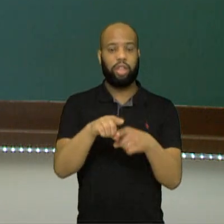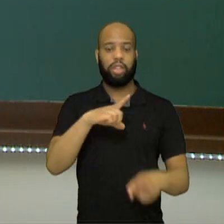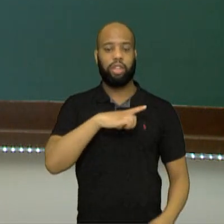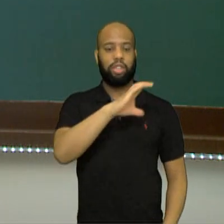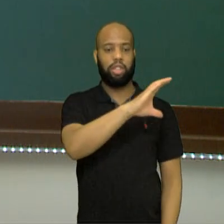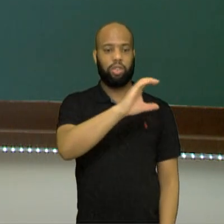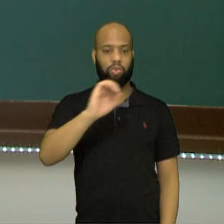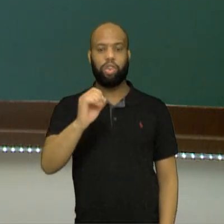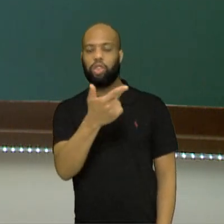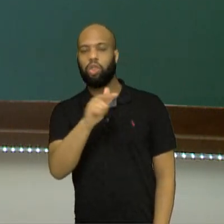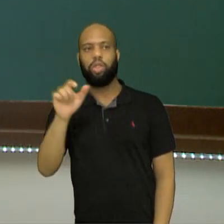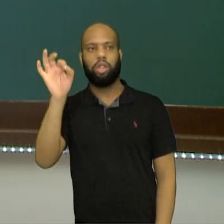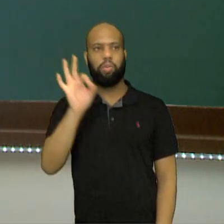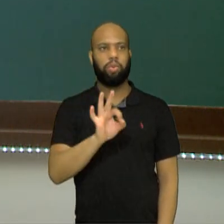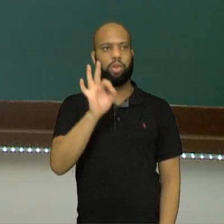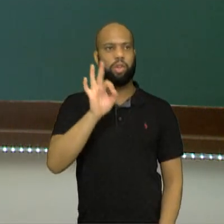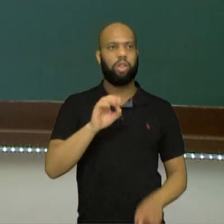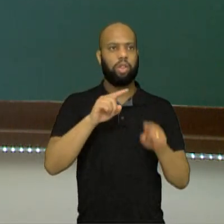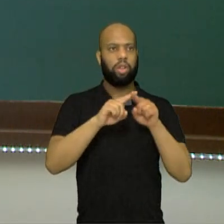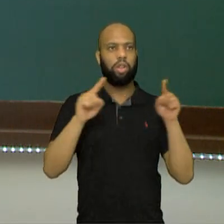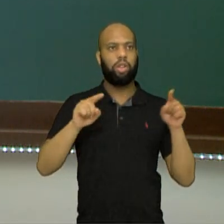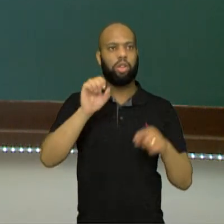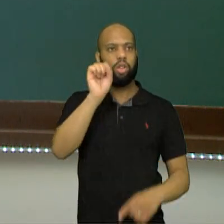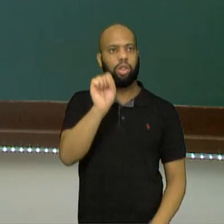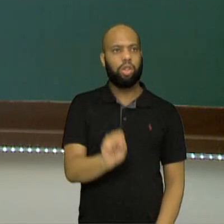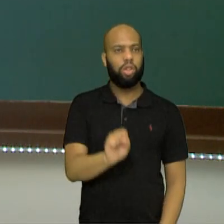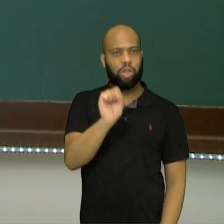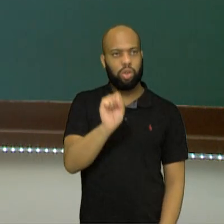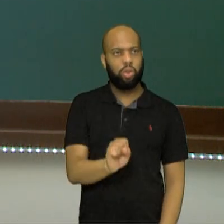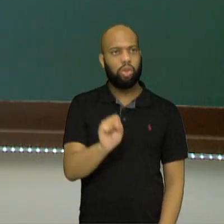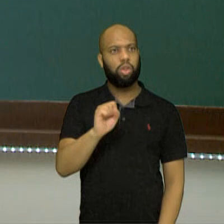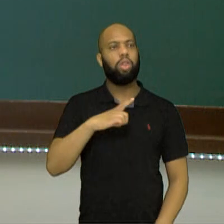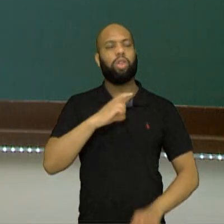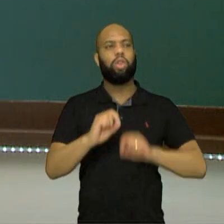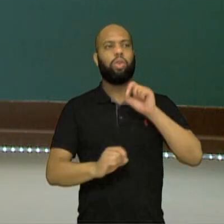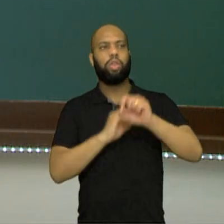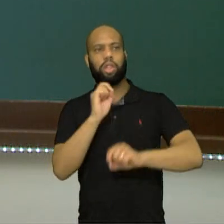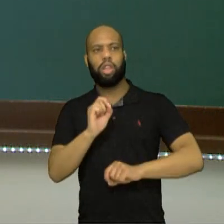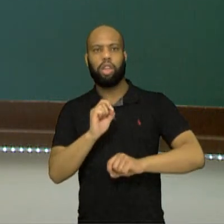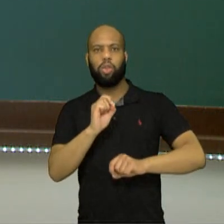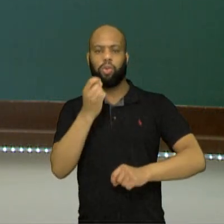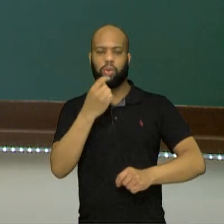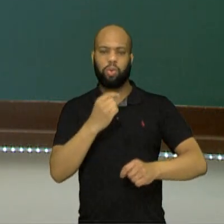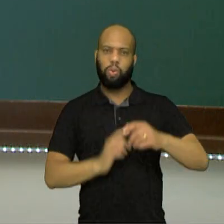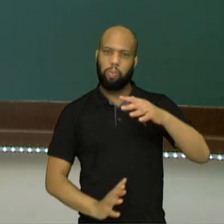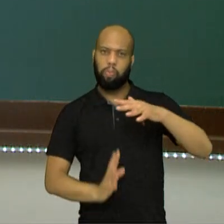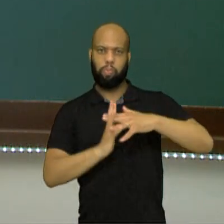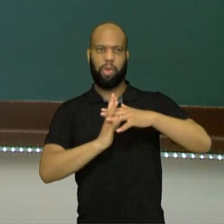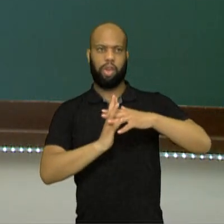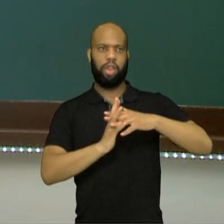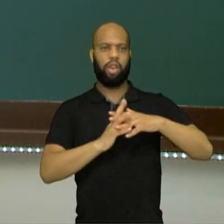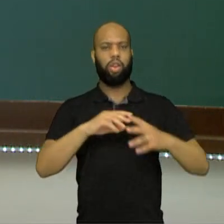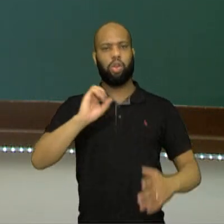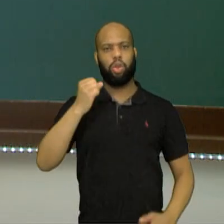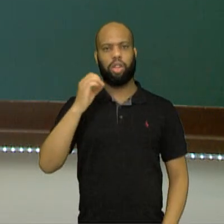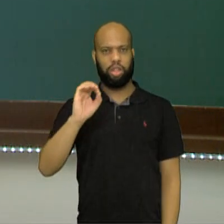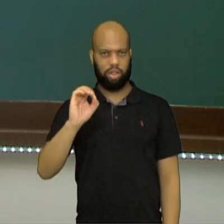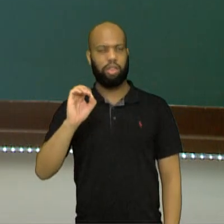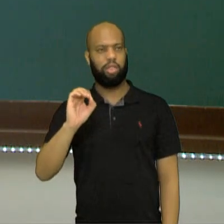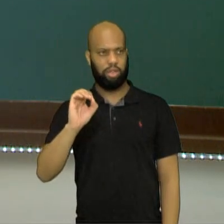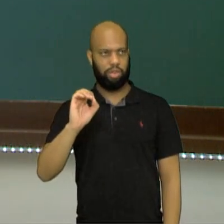a porcentagem. E no Sul, mas vai passar um pouquinho de 90% também, como a gente vê ali de